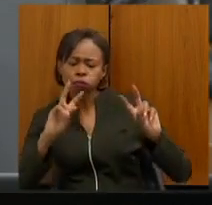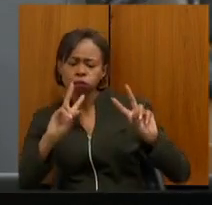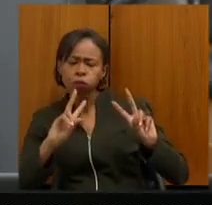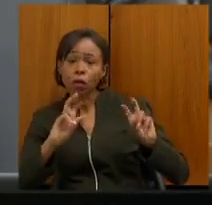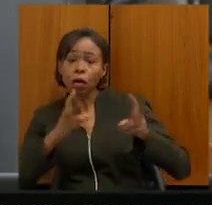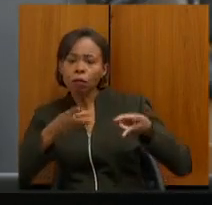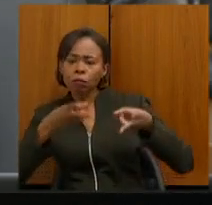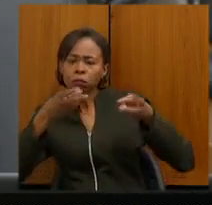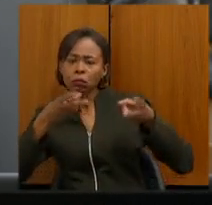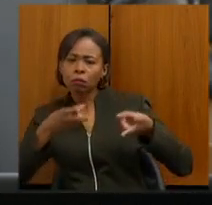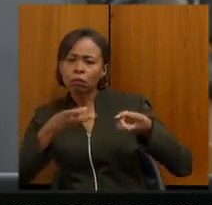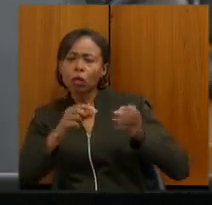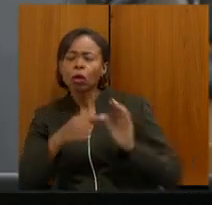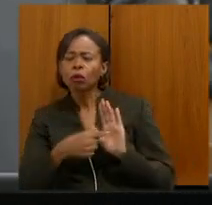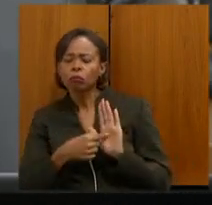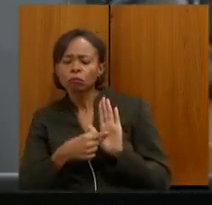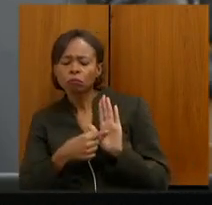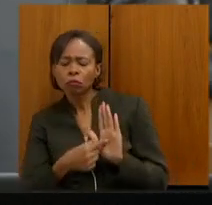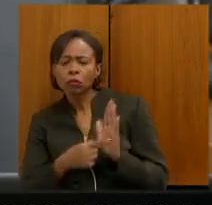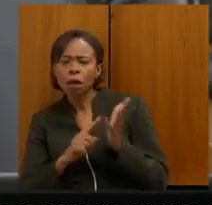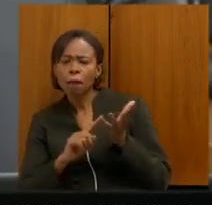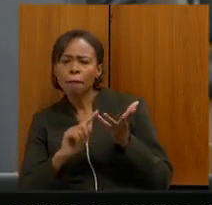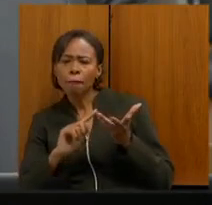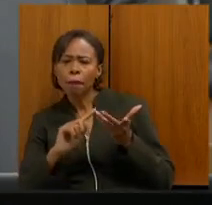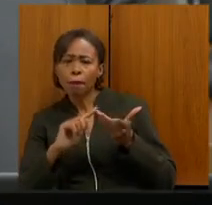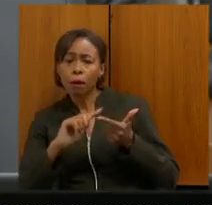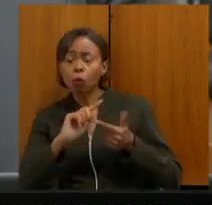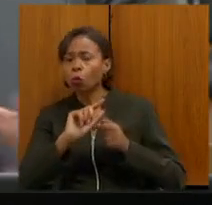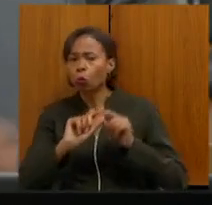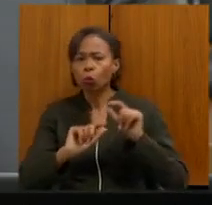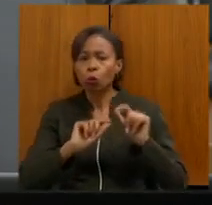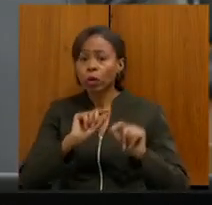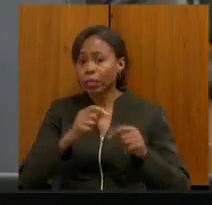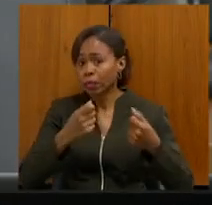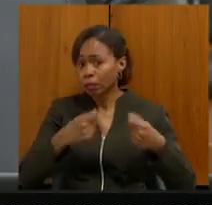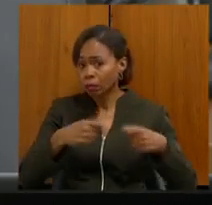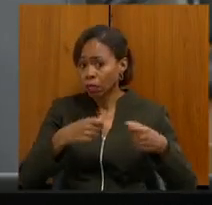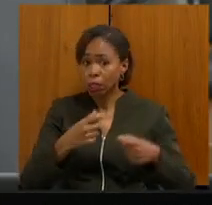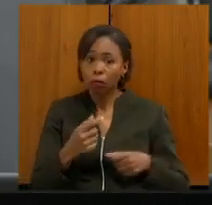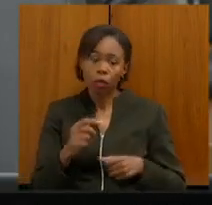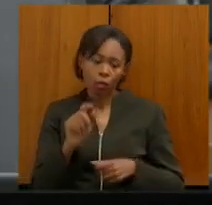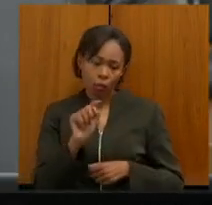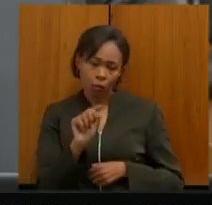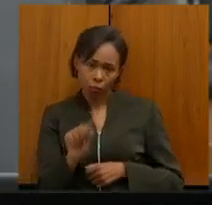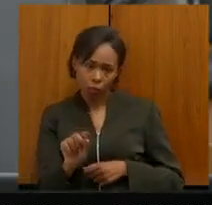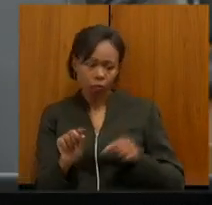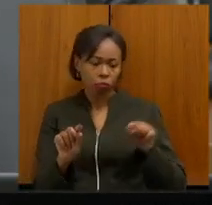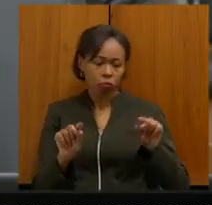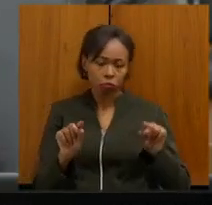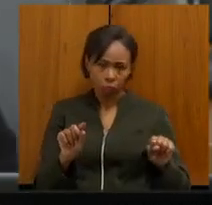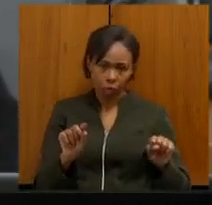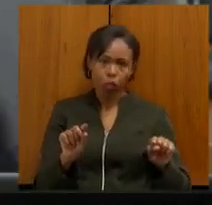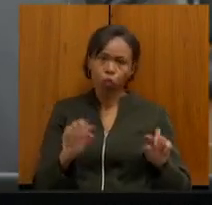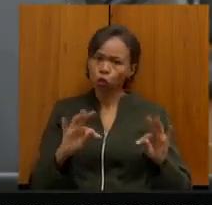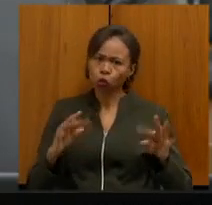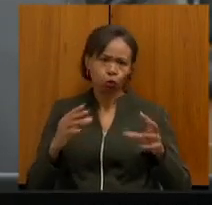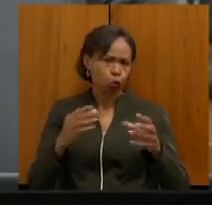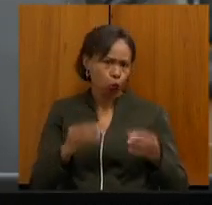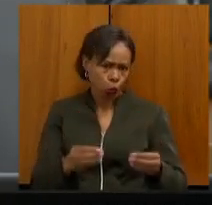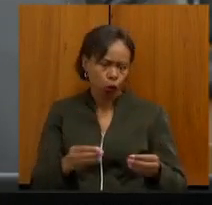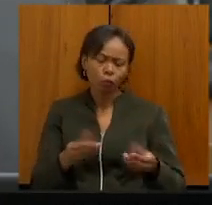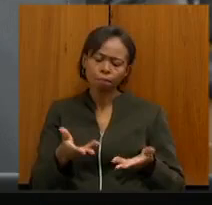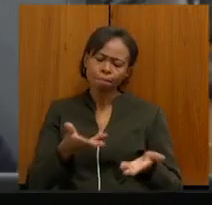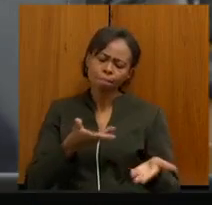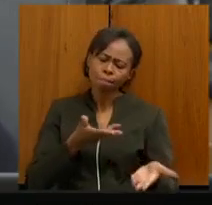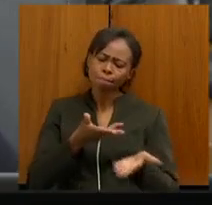são apresentadas e análise do que que é motivado por ambas as partes e todos os envolvidos para ver aonde